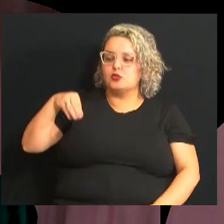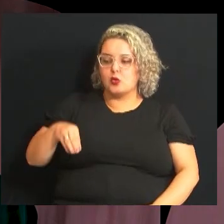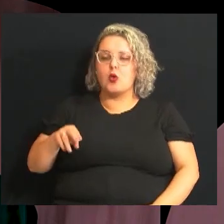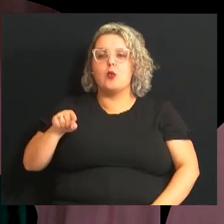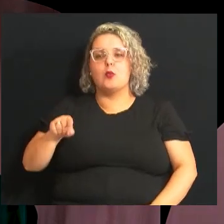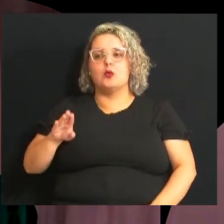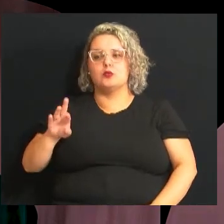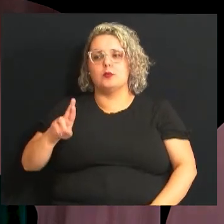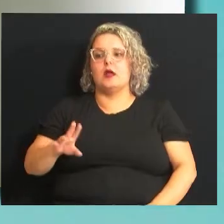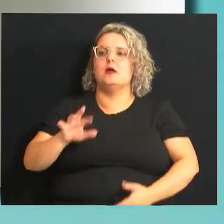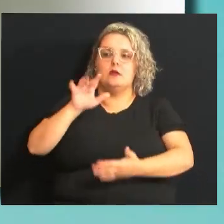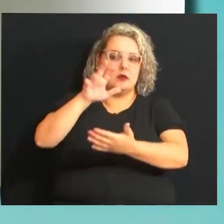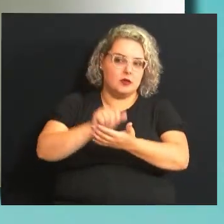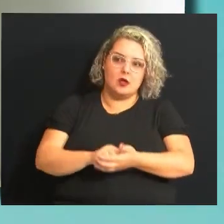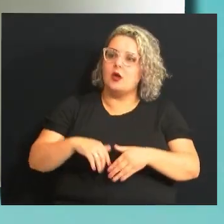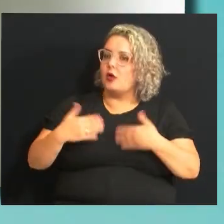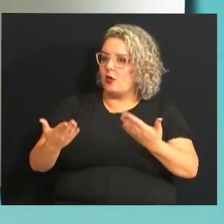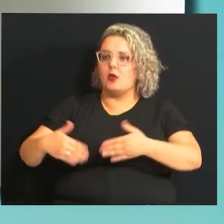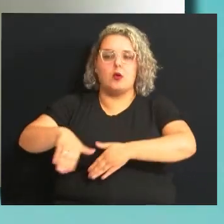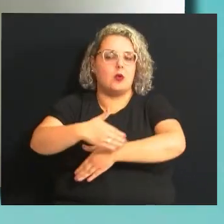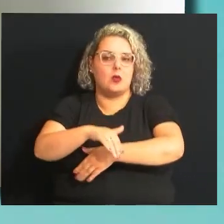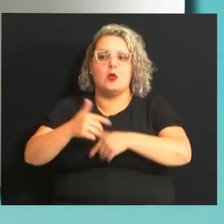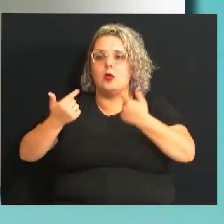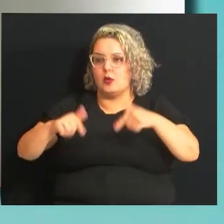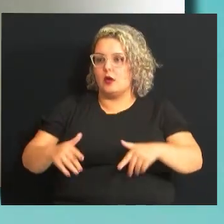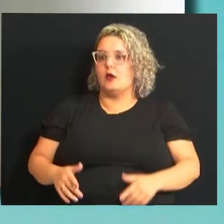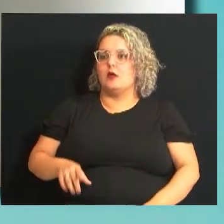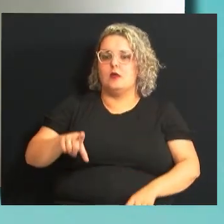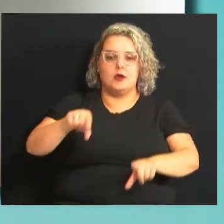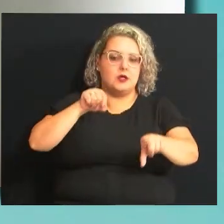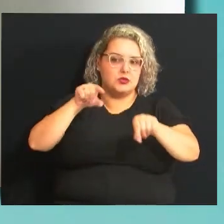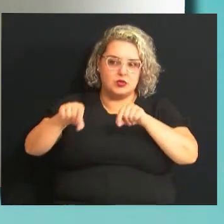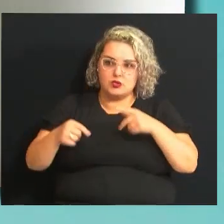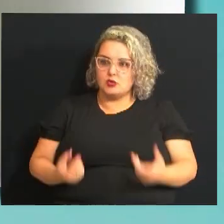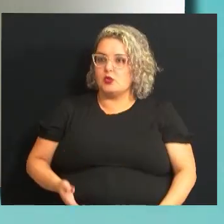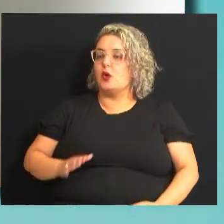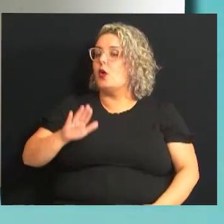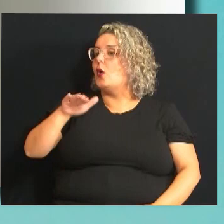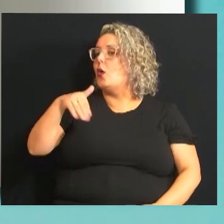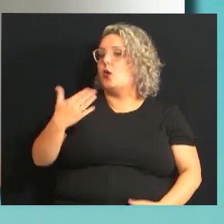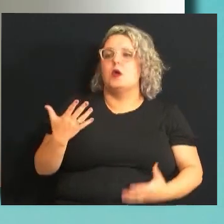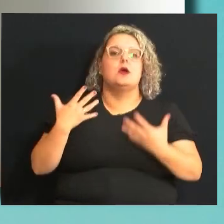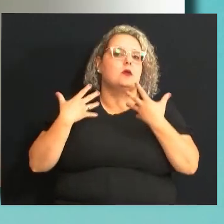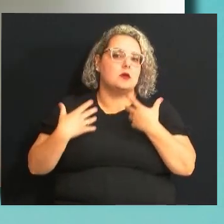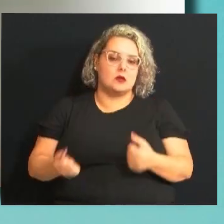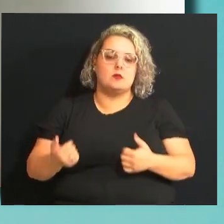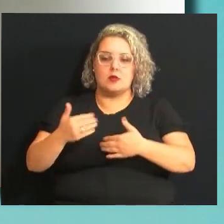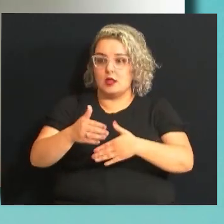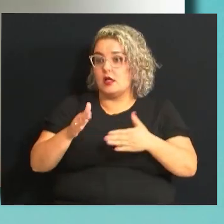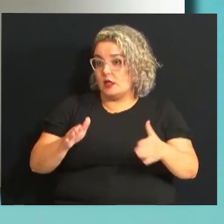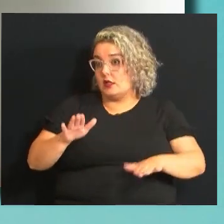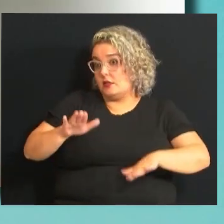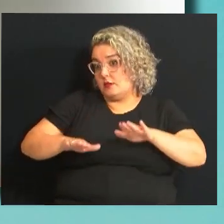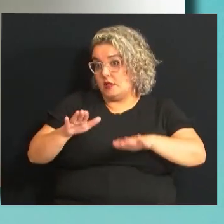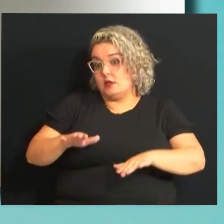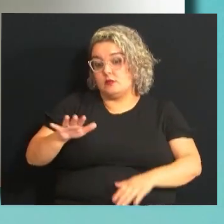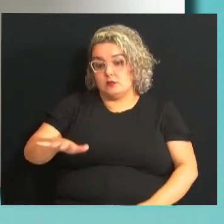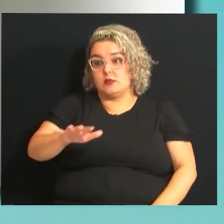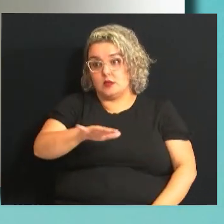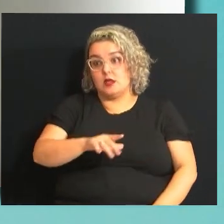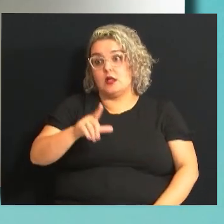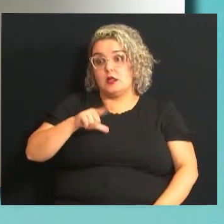site, mercadodiferente.com.br. Lá você vai poder se cadastrar, você vai colocar lá qual que é o seu endereço, aí você vai